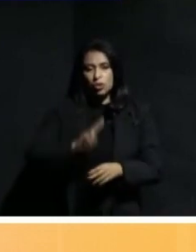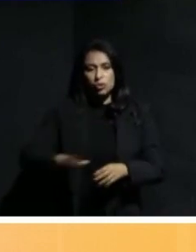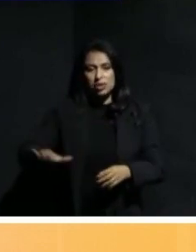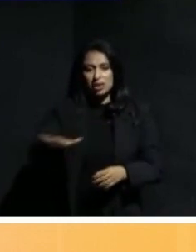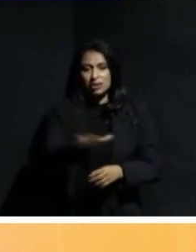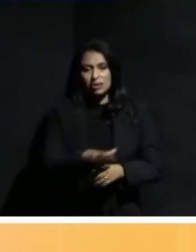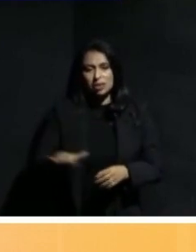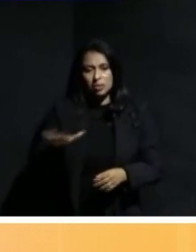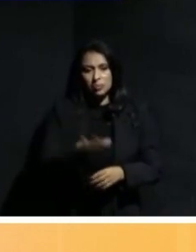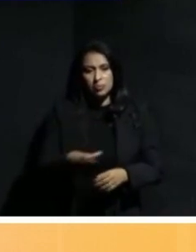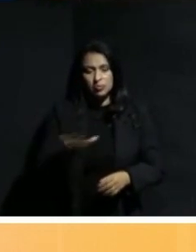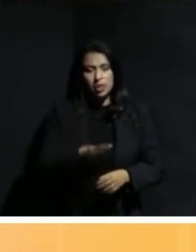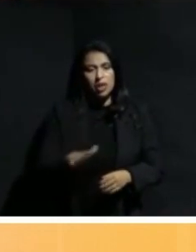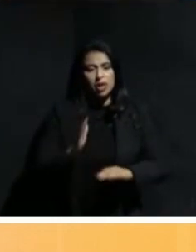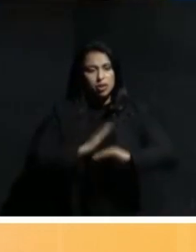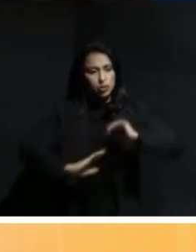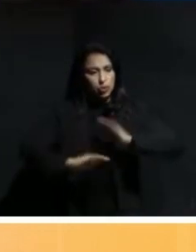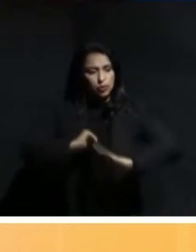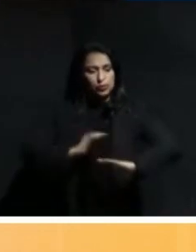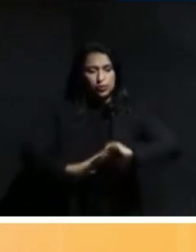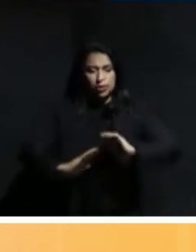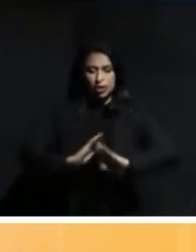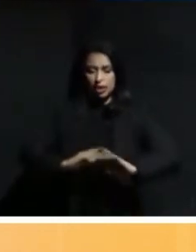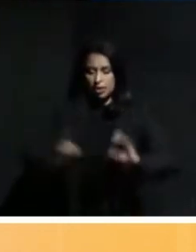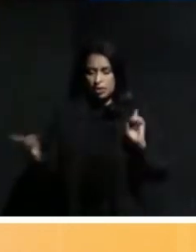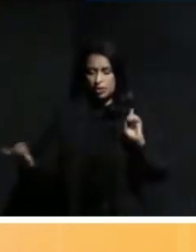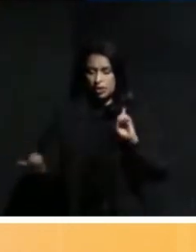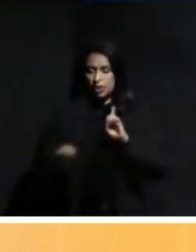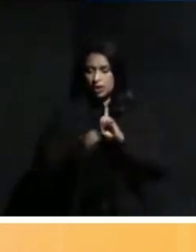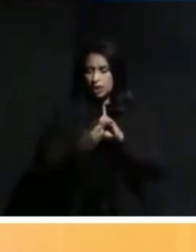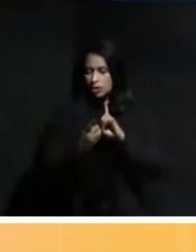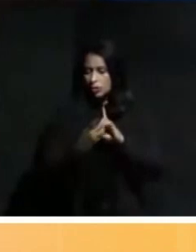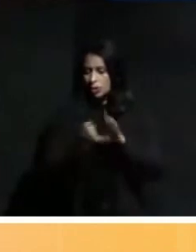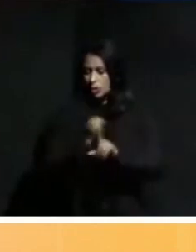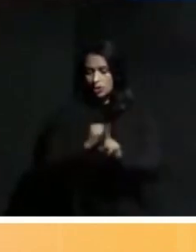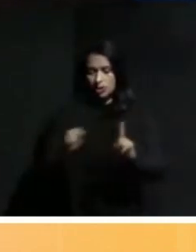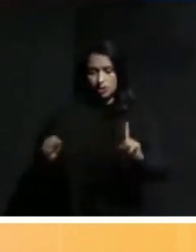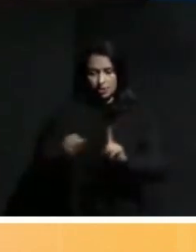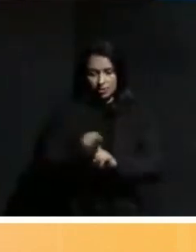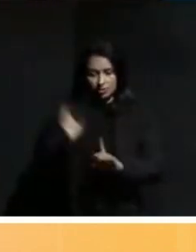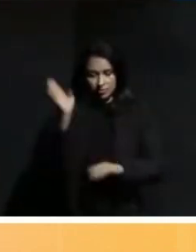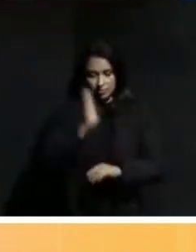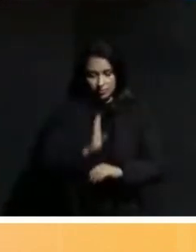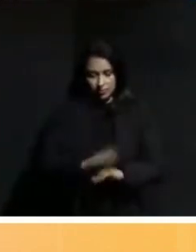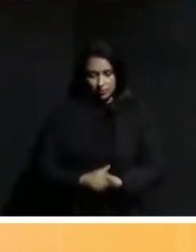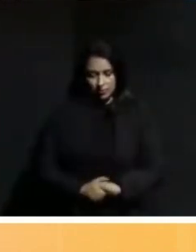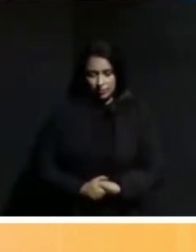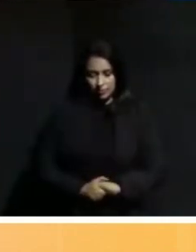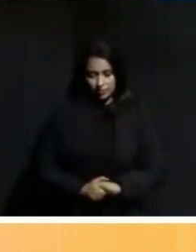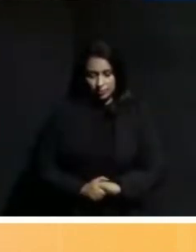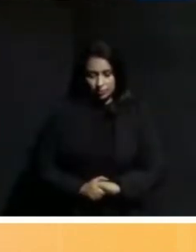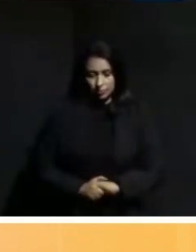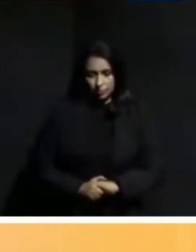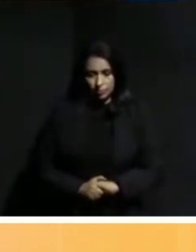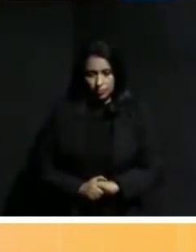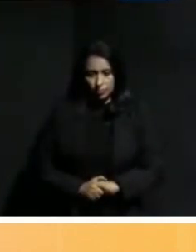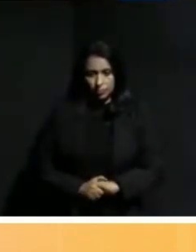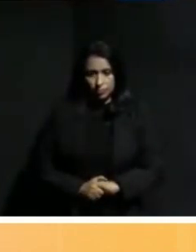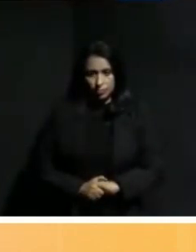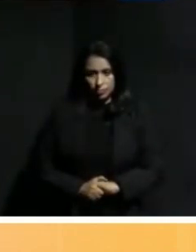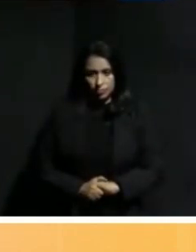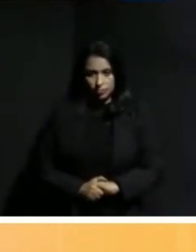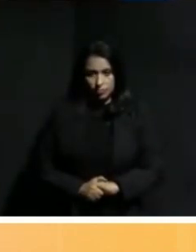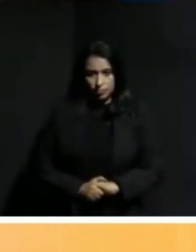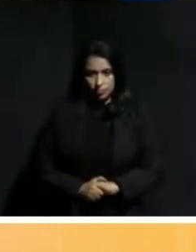da presidente Dilma Rousseff. Pois bem, durante a cerimônia de posse, Carlos Vieira disse que está à disposição do